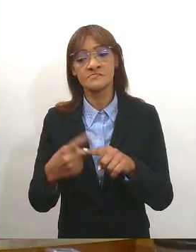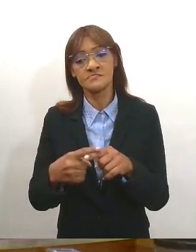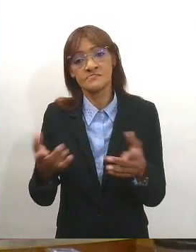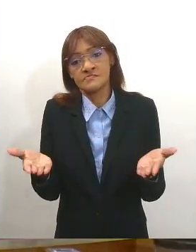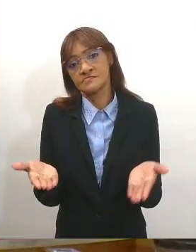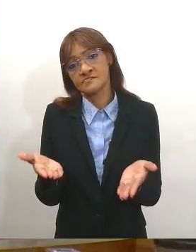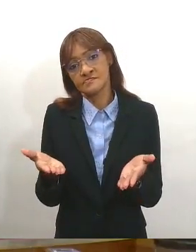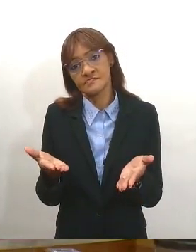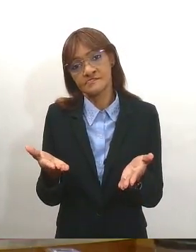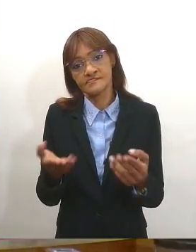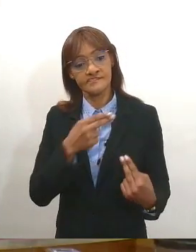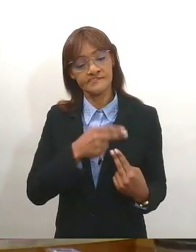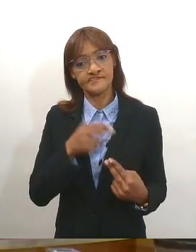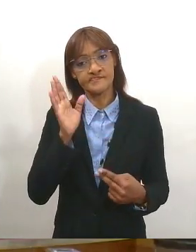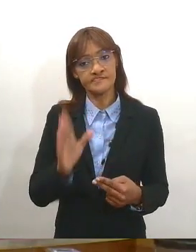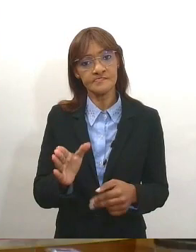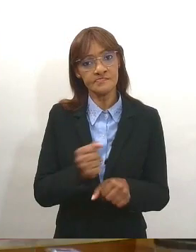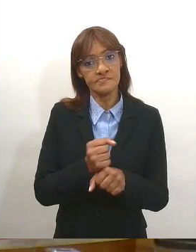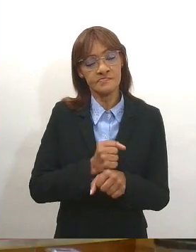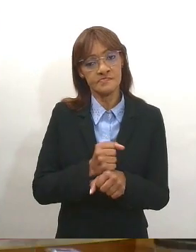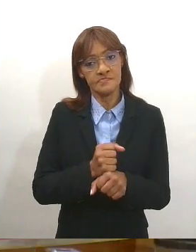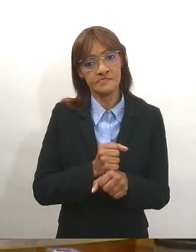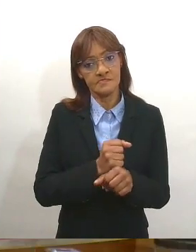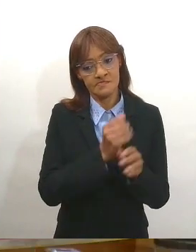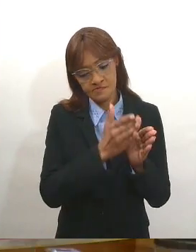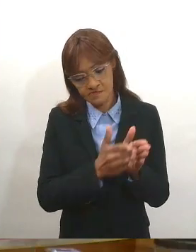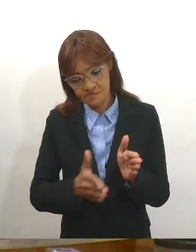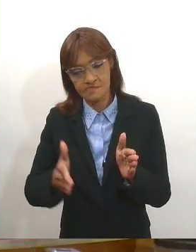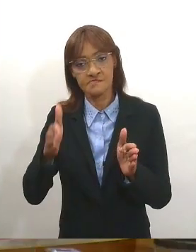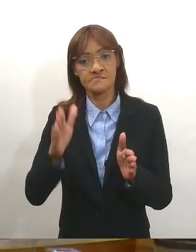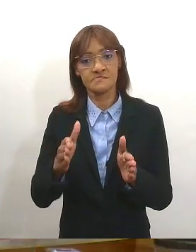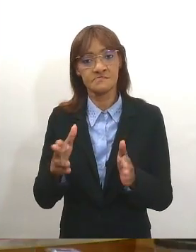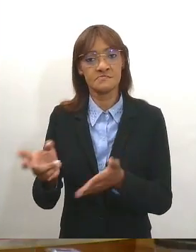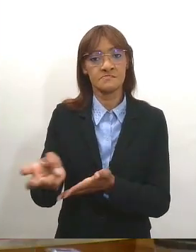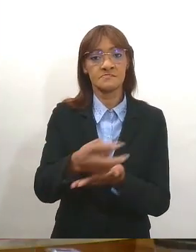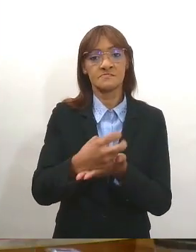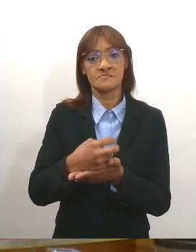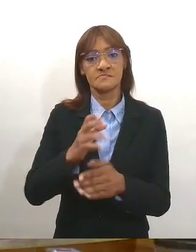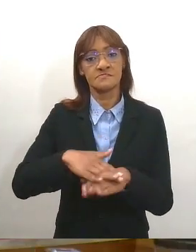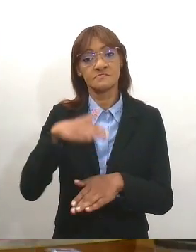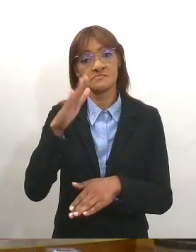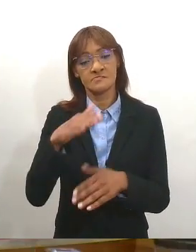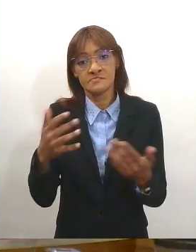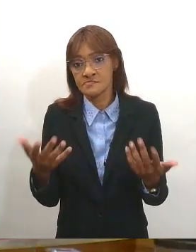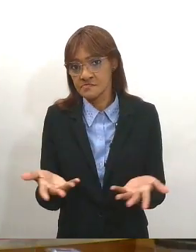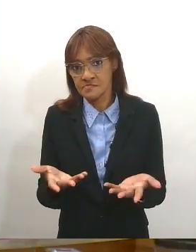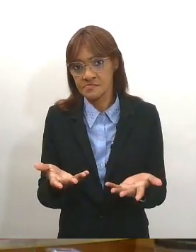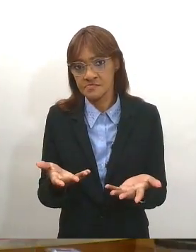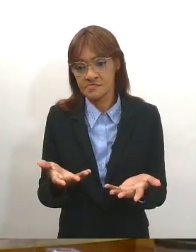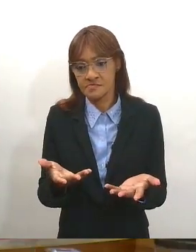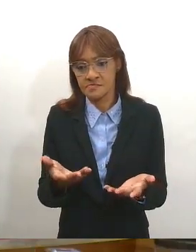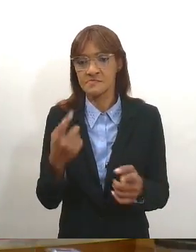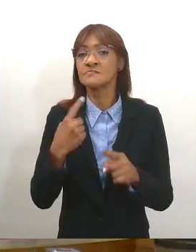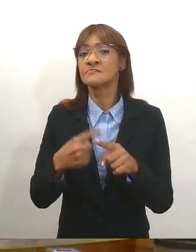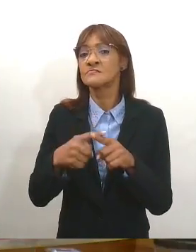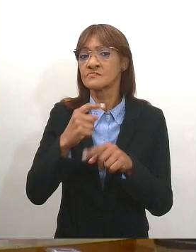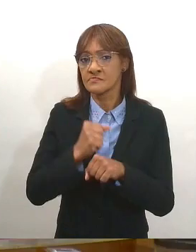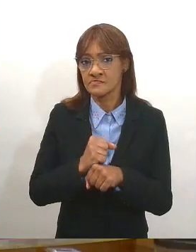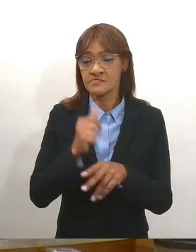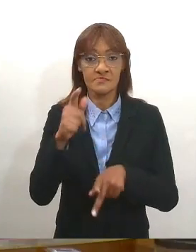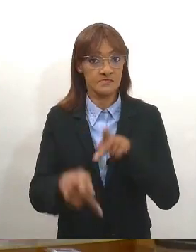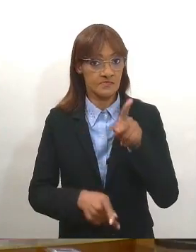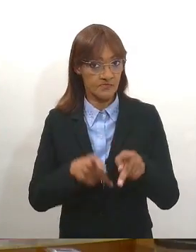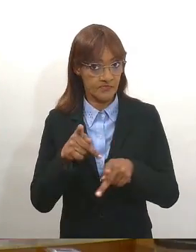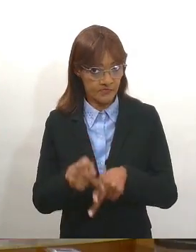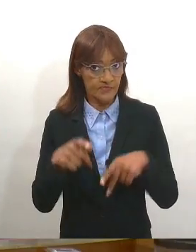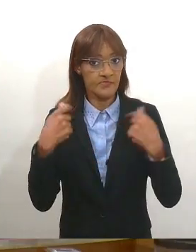Marcos Oliveira, arrecadando mais. Se arrecada mais, é porque o povo, quando precisa do serviço, está pagando o serviço mais caro.